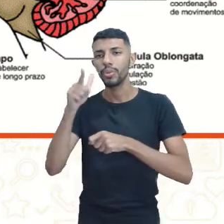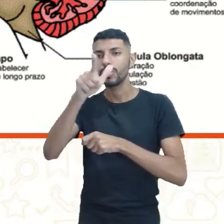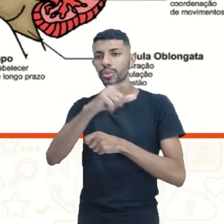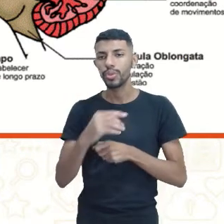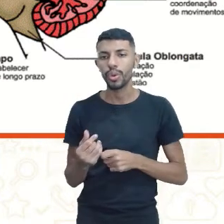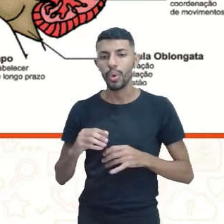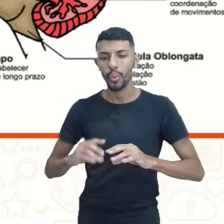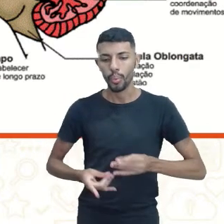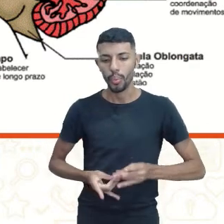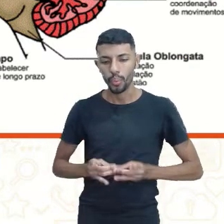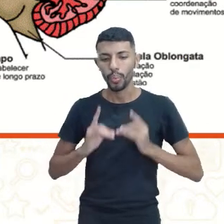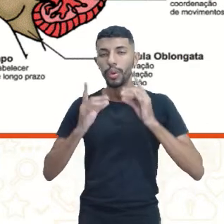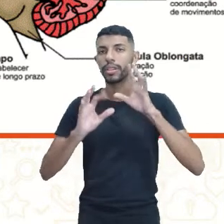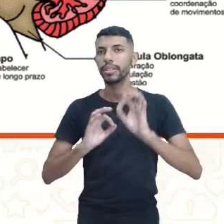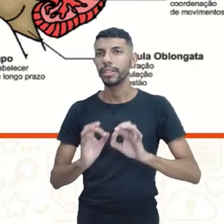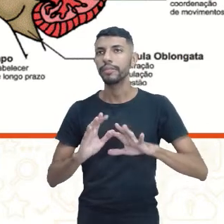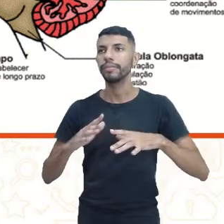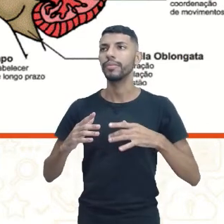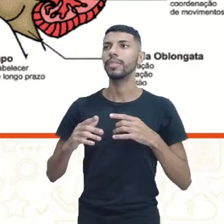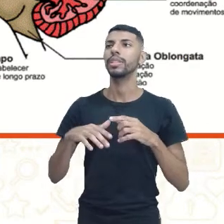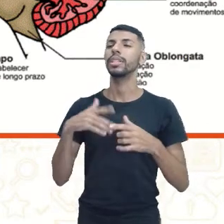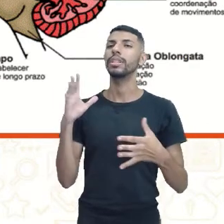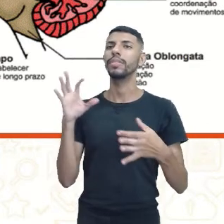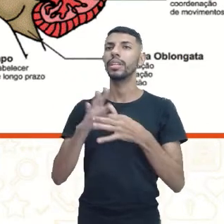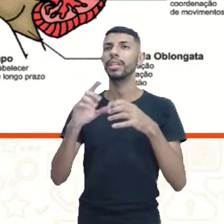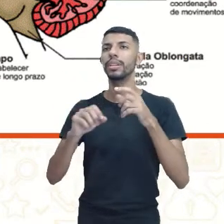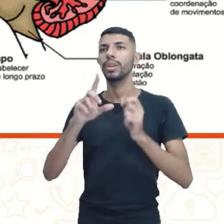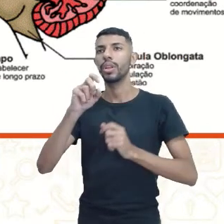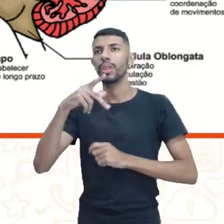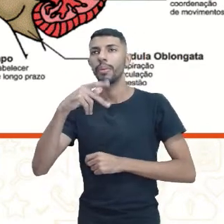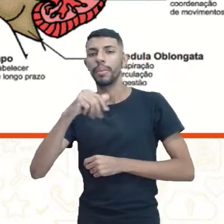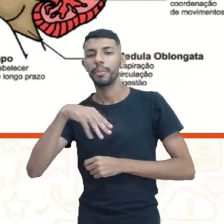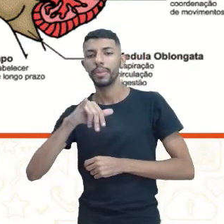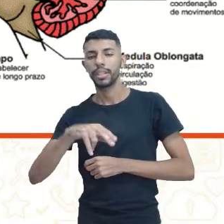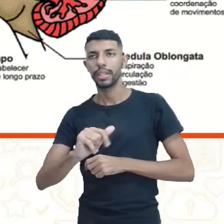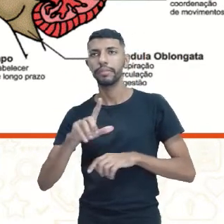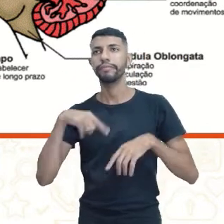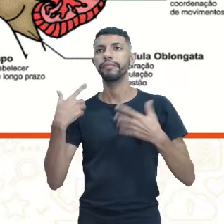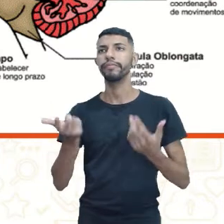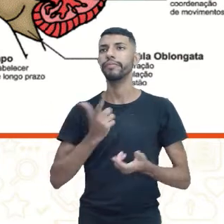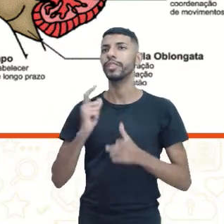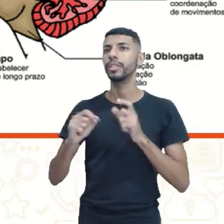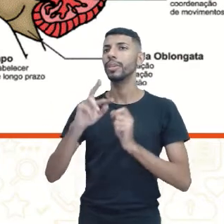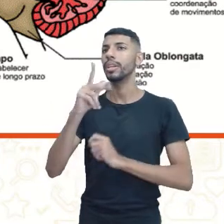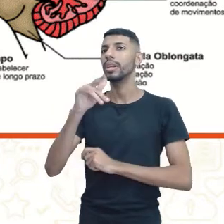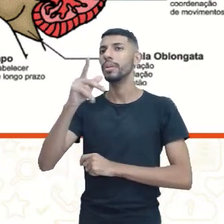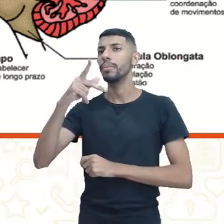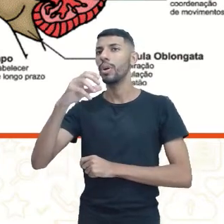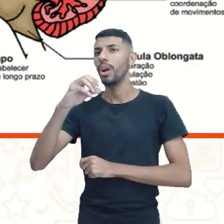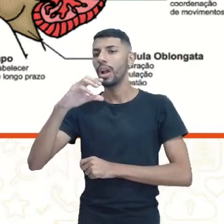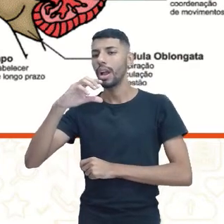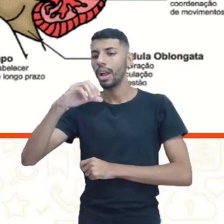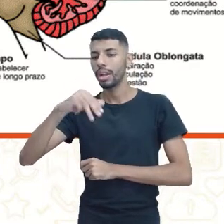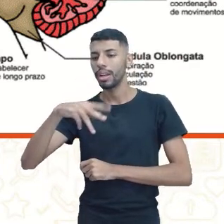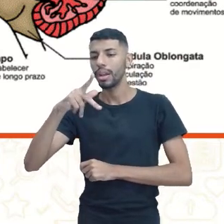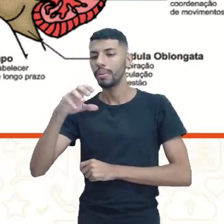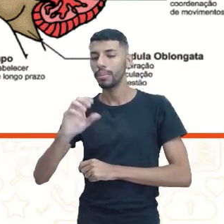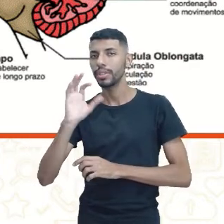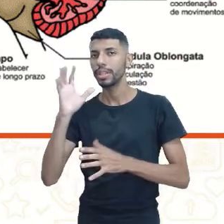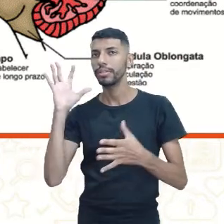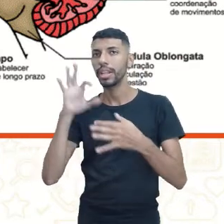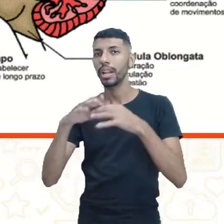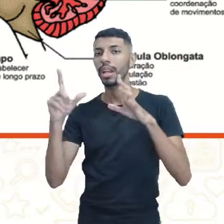com a noradrenalina e com a dopamina. E aí a gente tem o hipocampo, que tem a função de gravar e